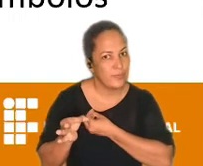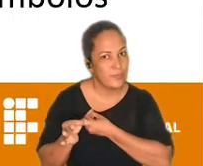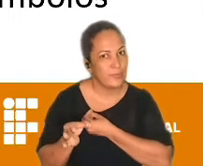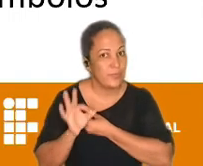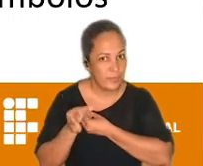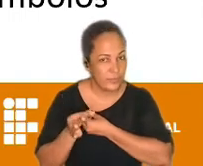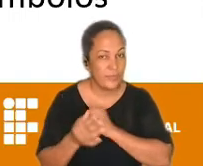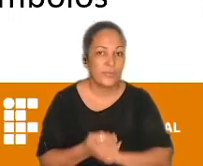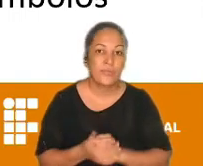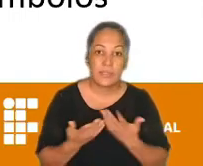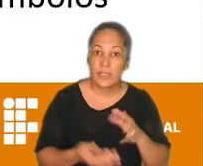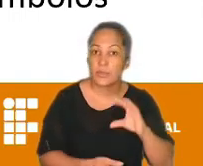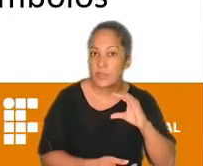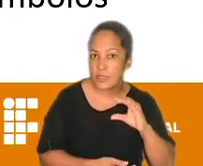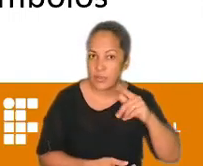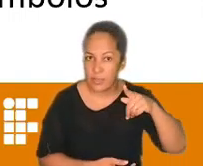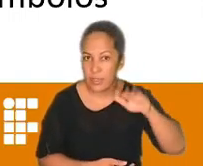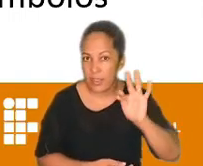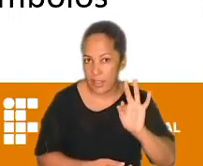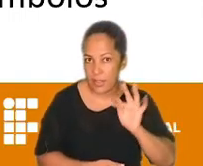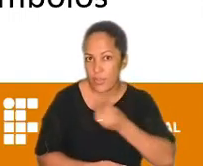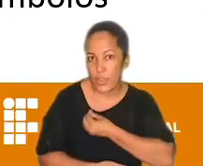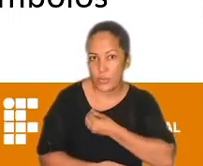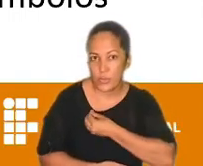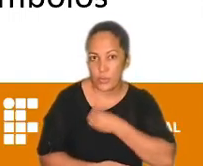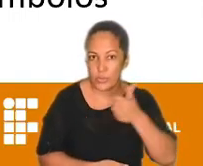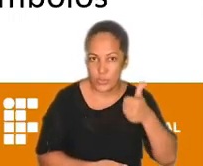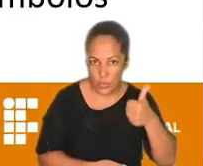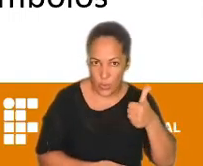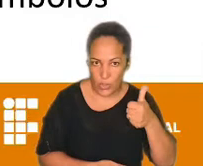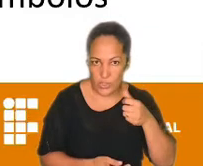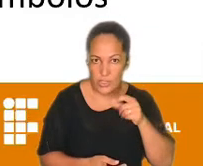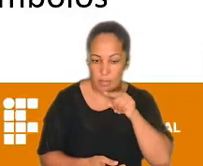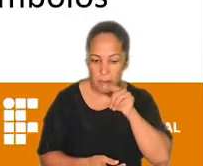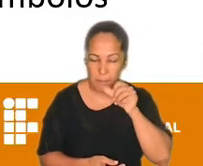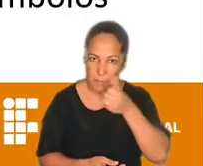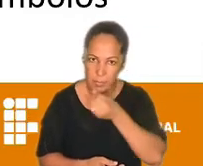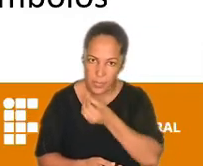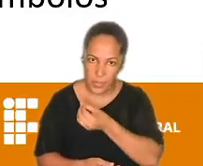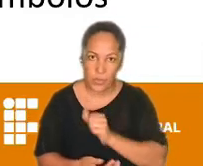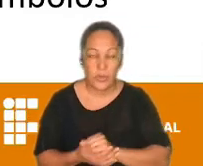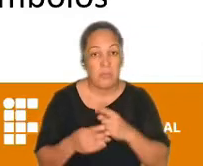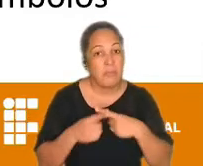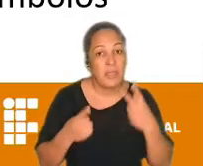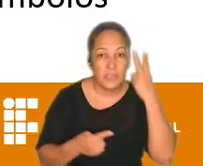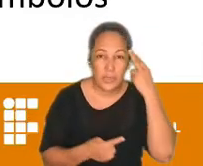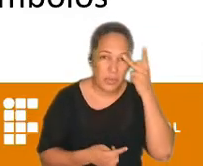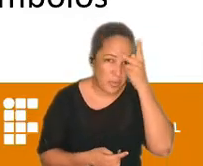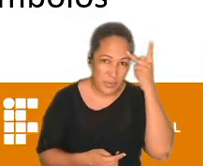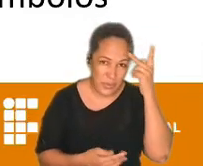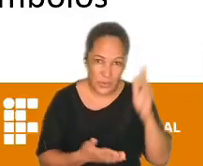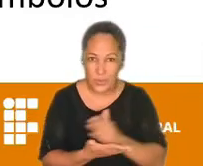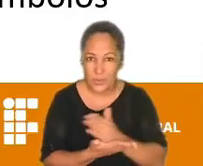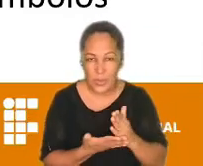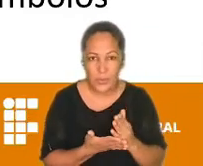Então, CPF é um número de 11 dígitos, correto? Mas é muito comum as pessoas, quando a pessoa vai